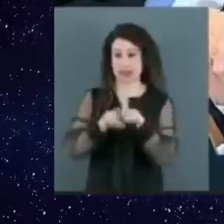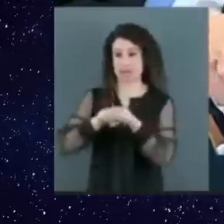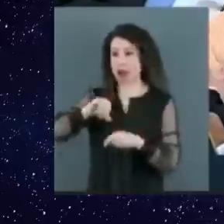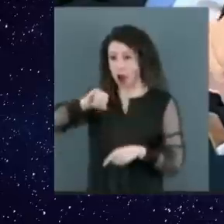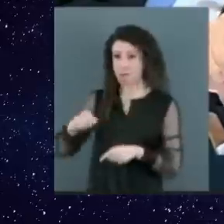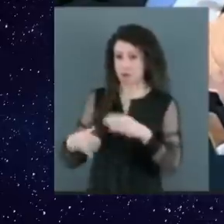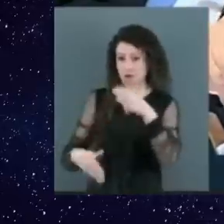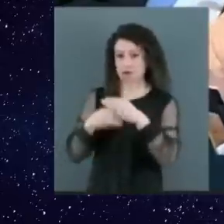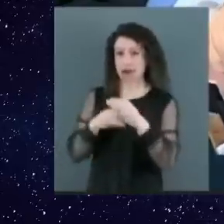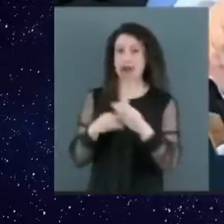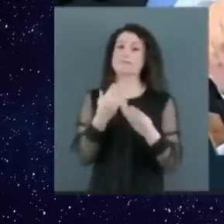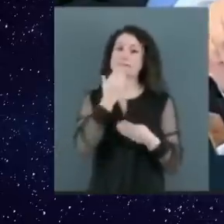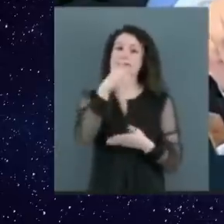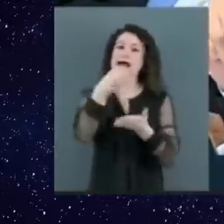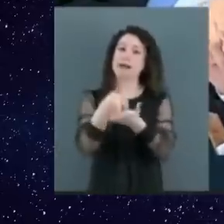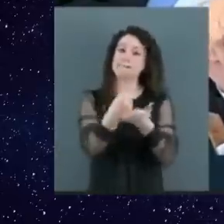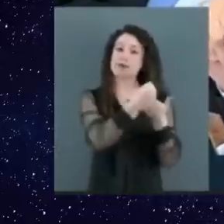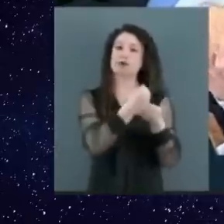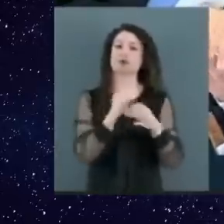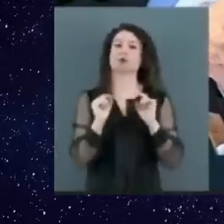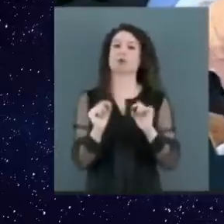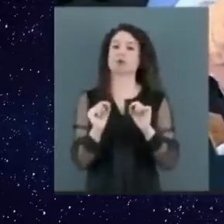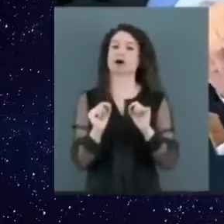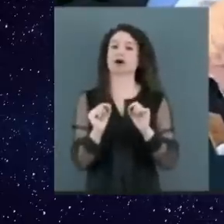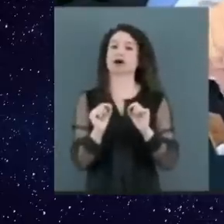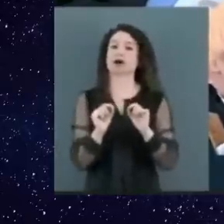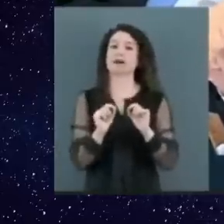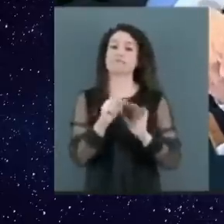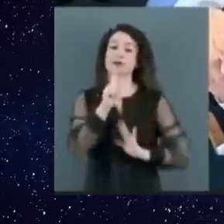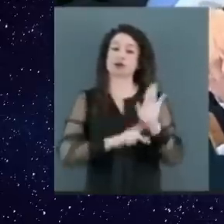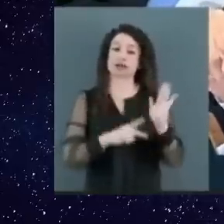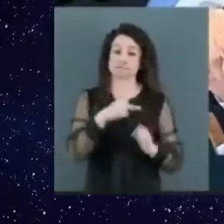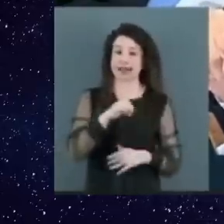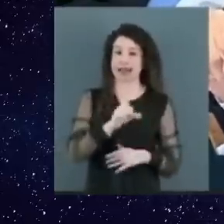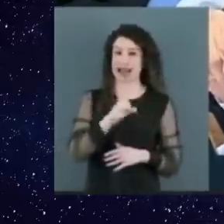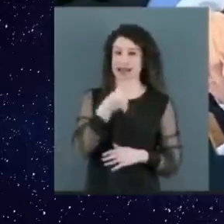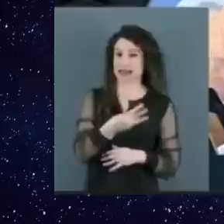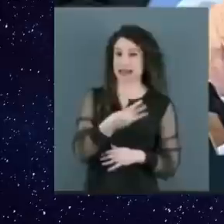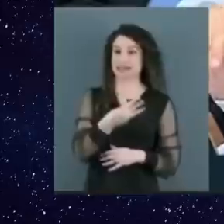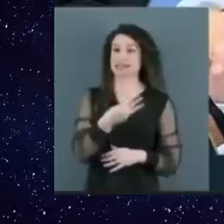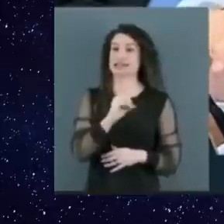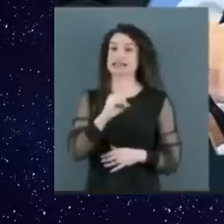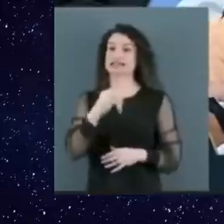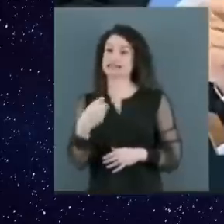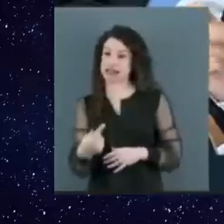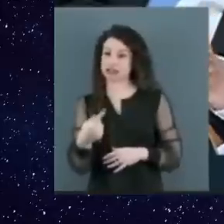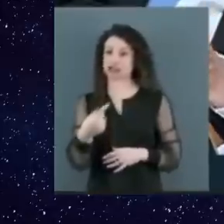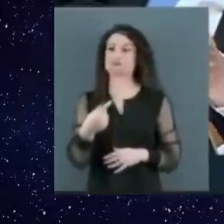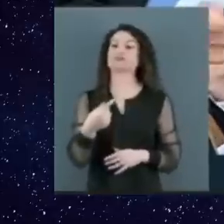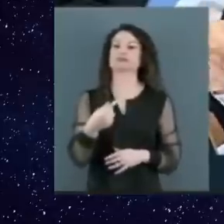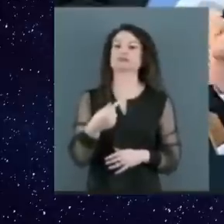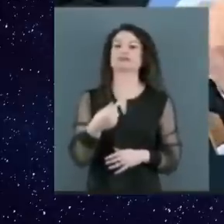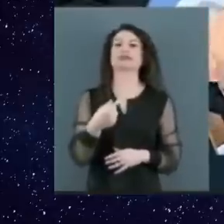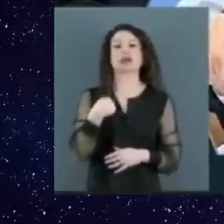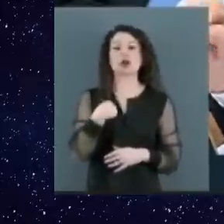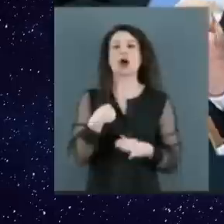pedir o apoio de Vossa Excelência para o projeto PL 307, que eu apresentei na esteira da